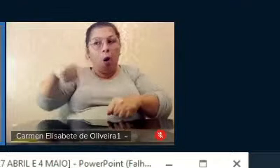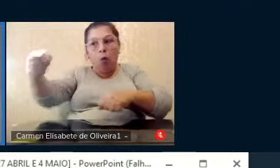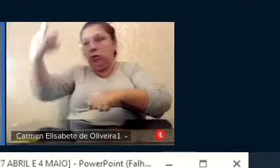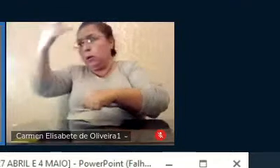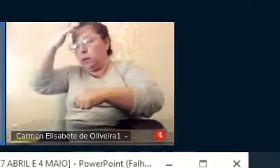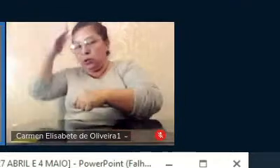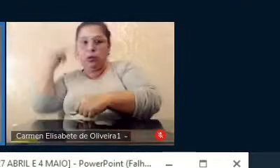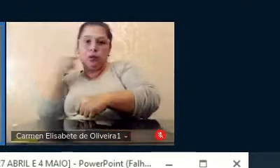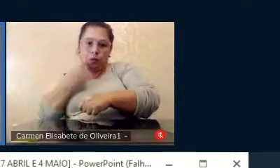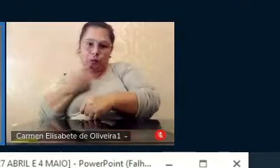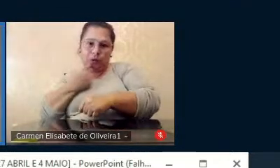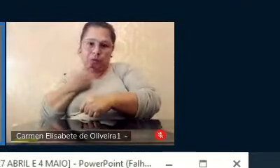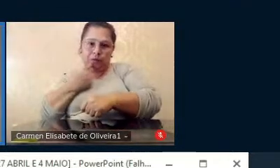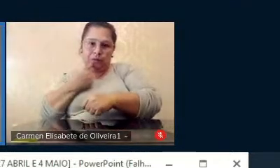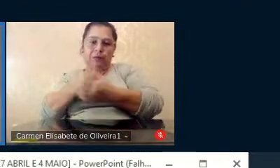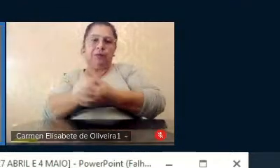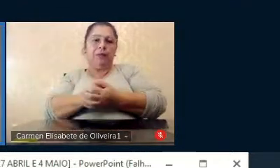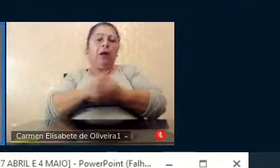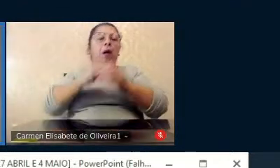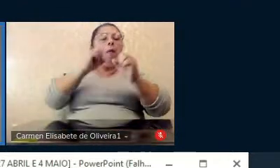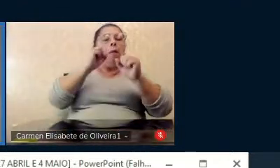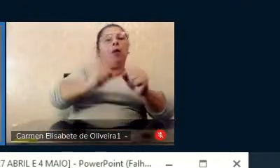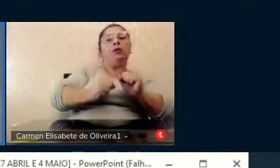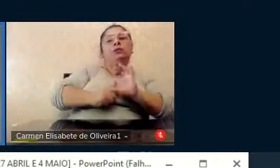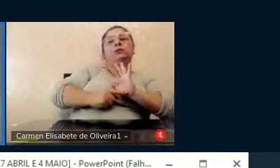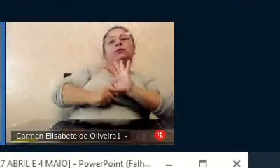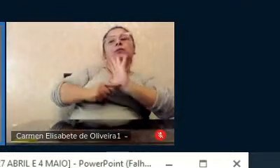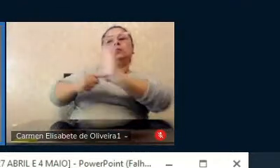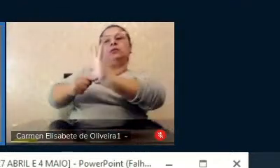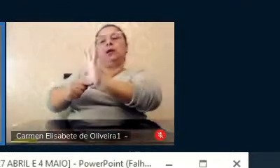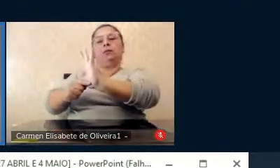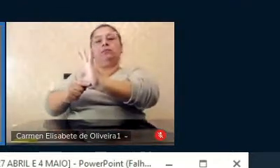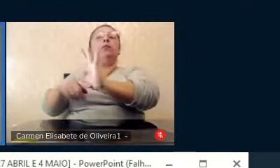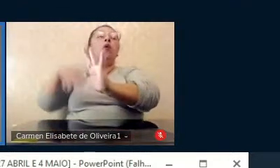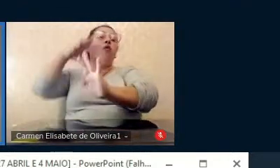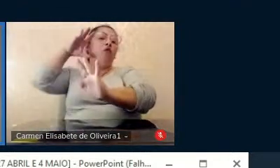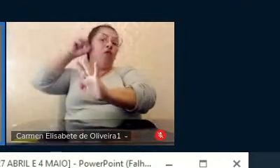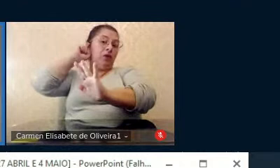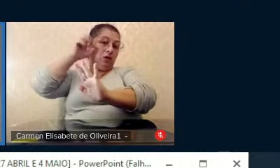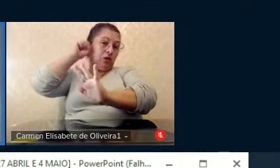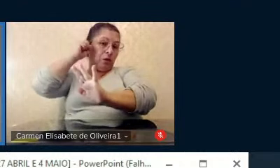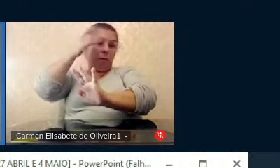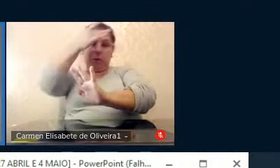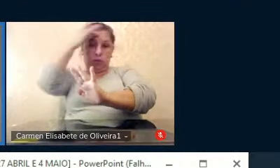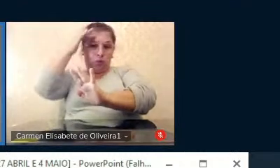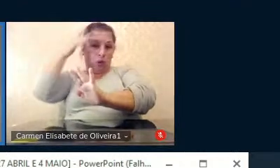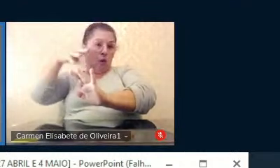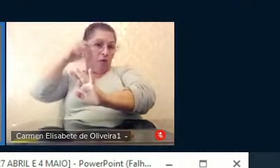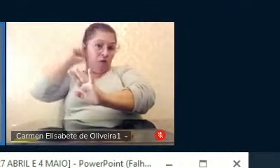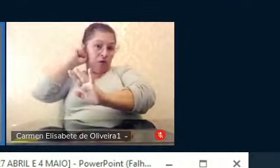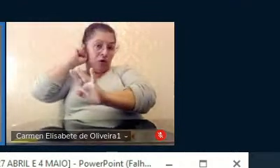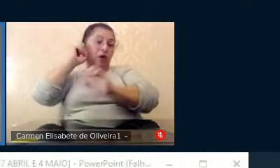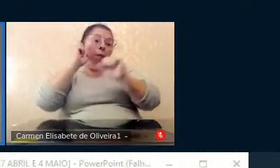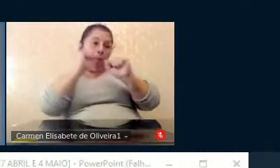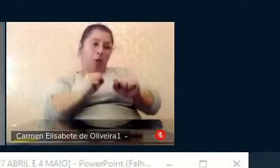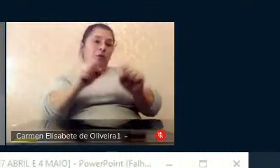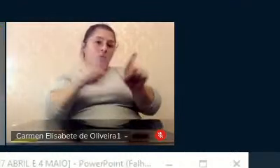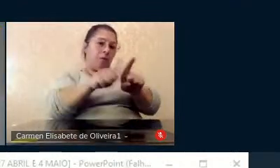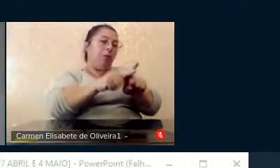tá? Ela pode ser feita pelos ouvintes, pode ser feita também pelos surdos.